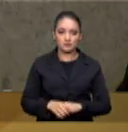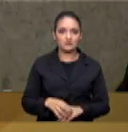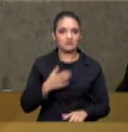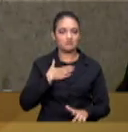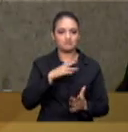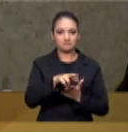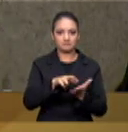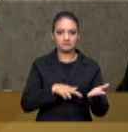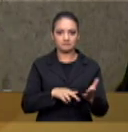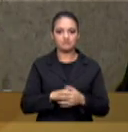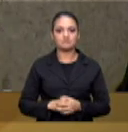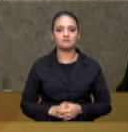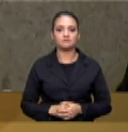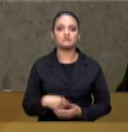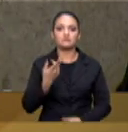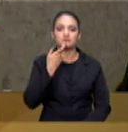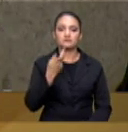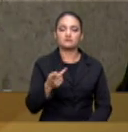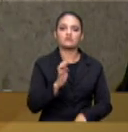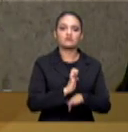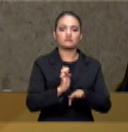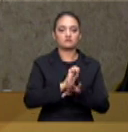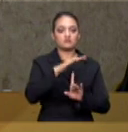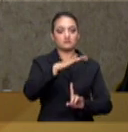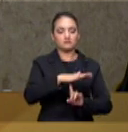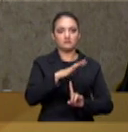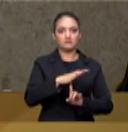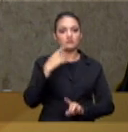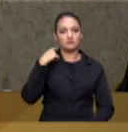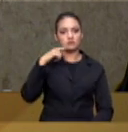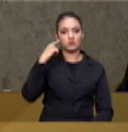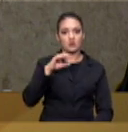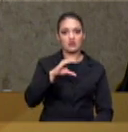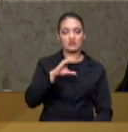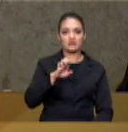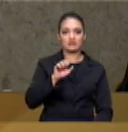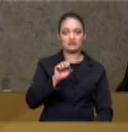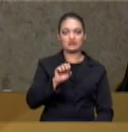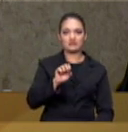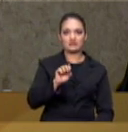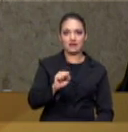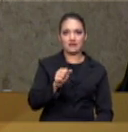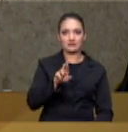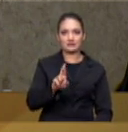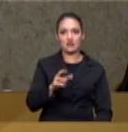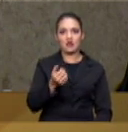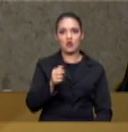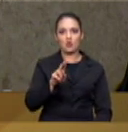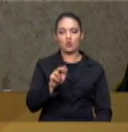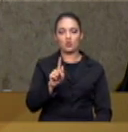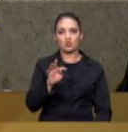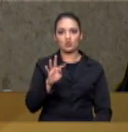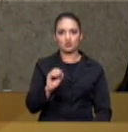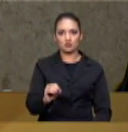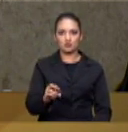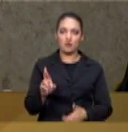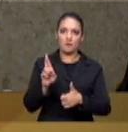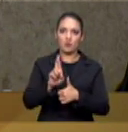Obrigado, ministro Marco Aurélio. Falará pelo Estado do Paraná, doutor César Augusto Binder, procurador do Estado do Paraná.